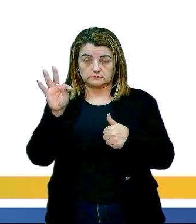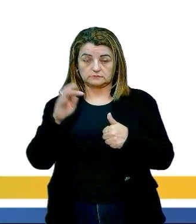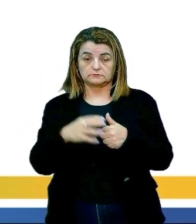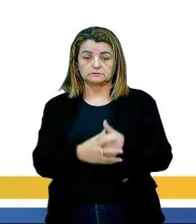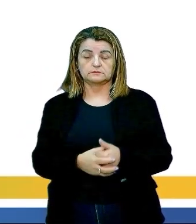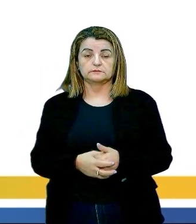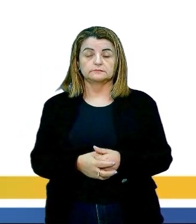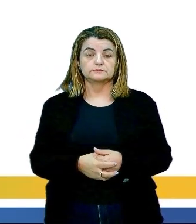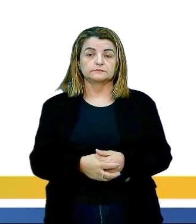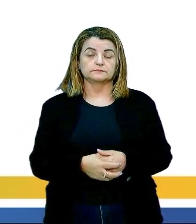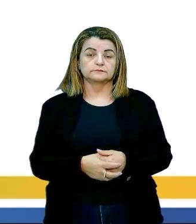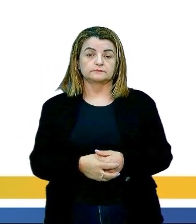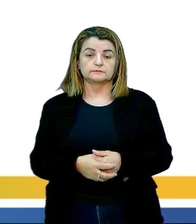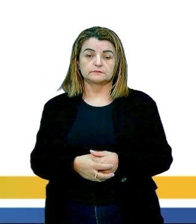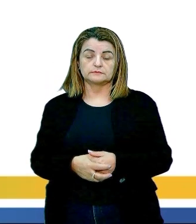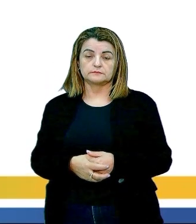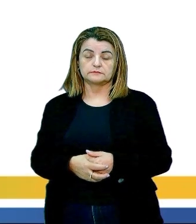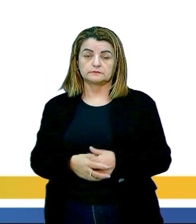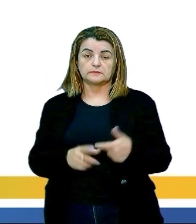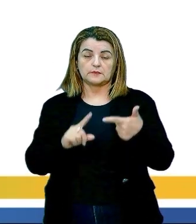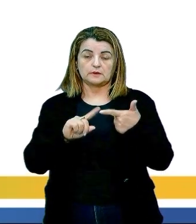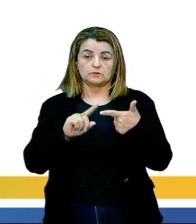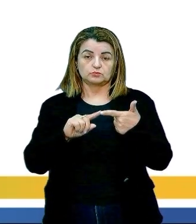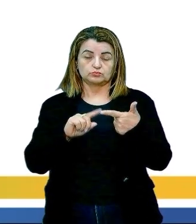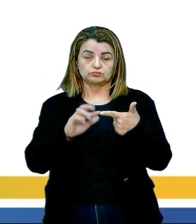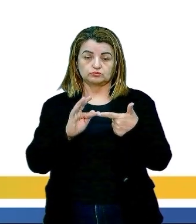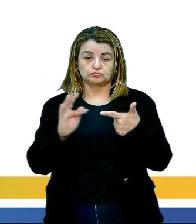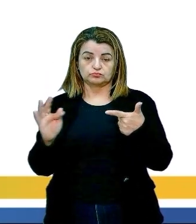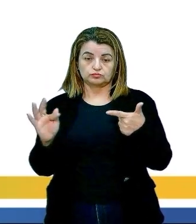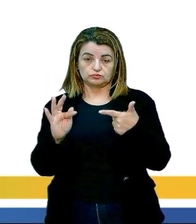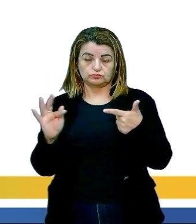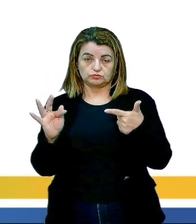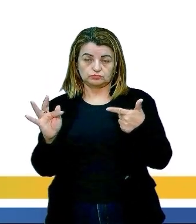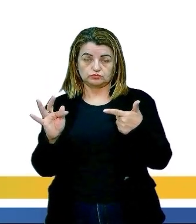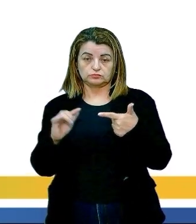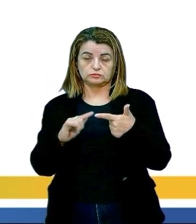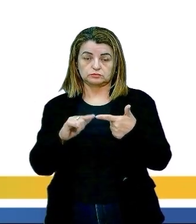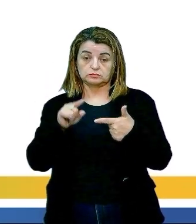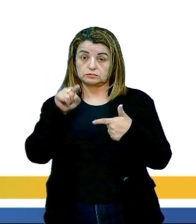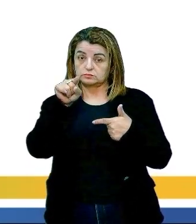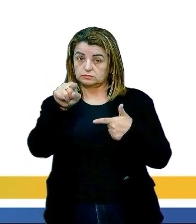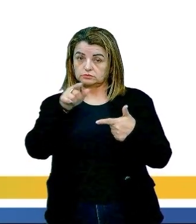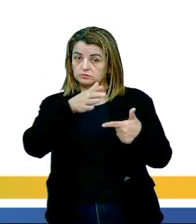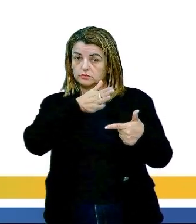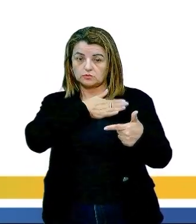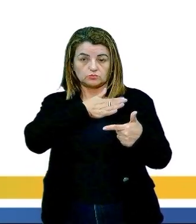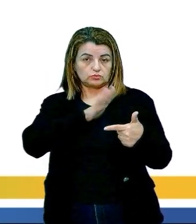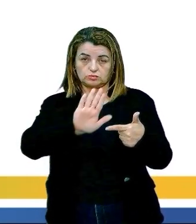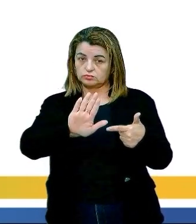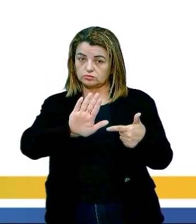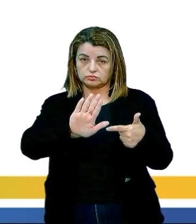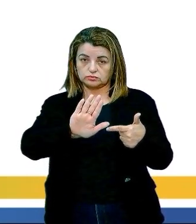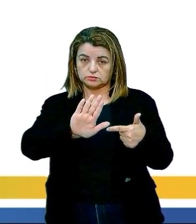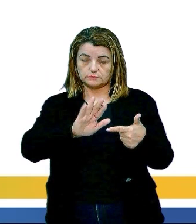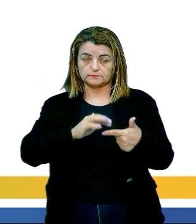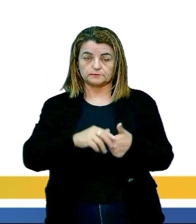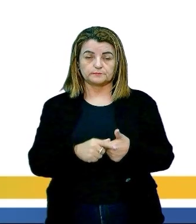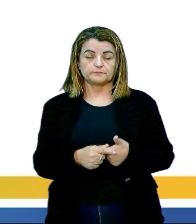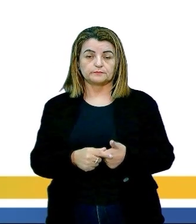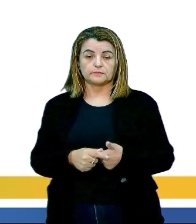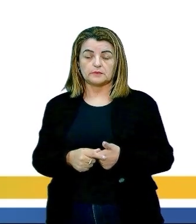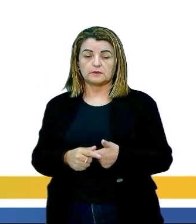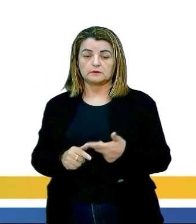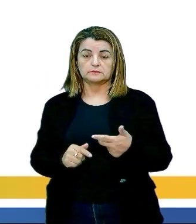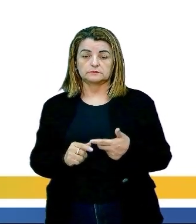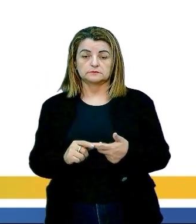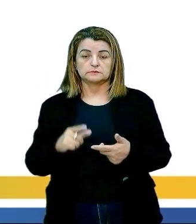ok? A segunda frase nós temos you don't like, você não gosta. E